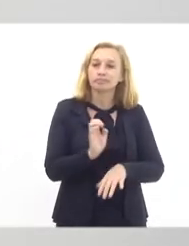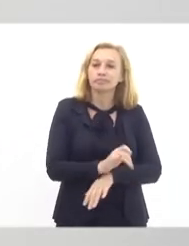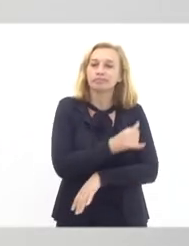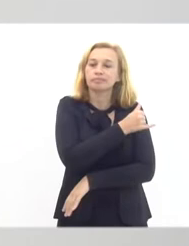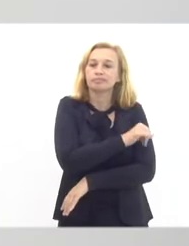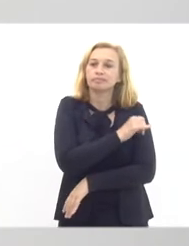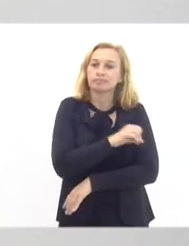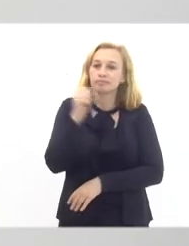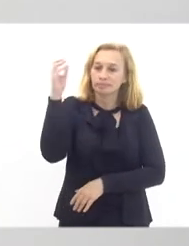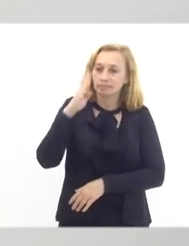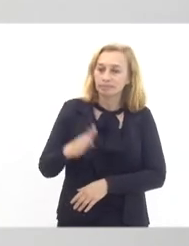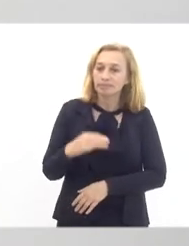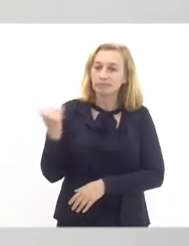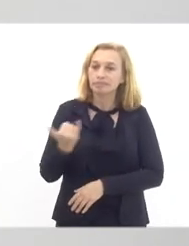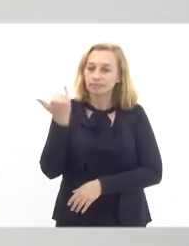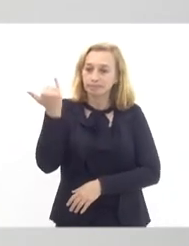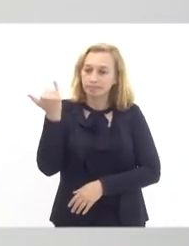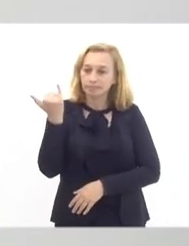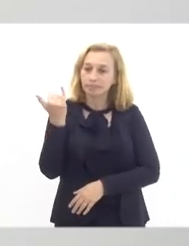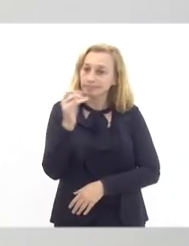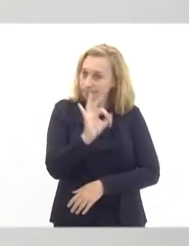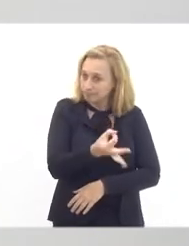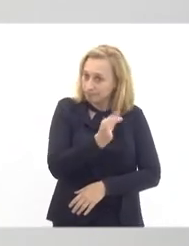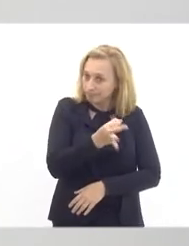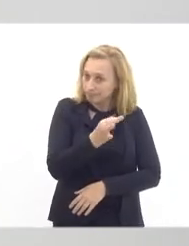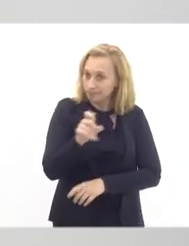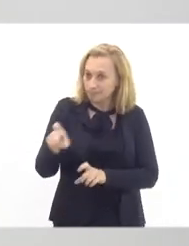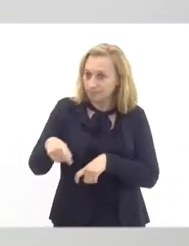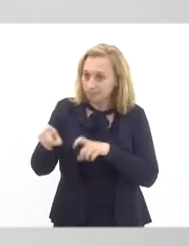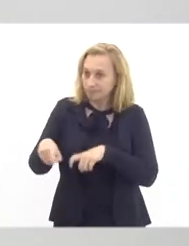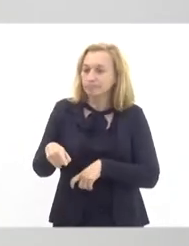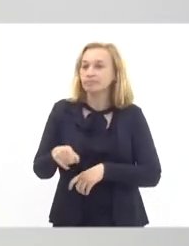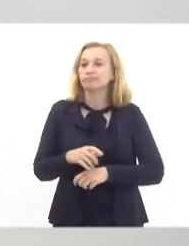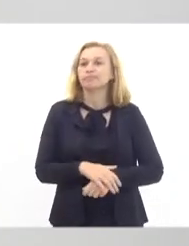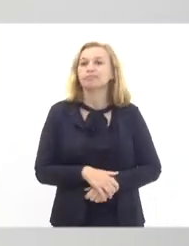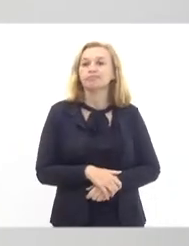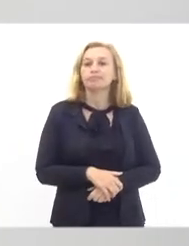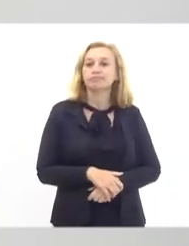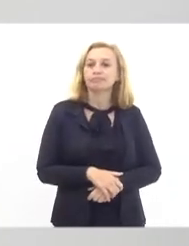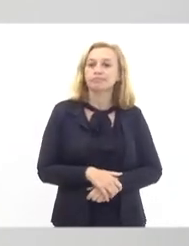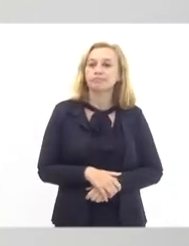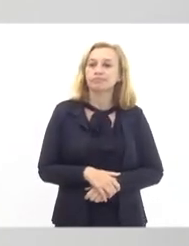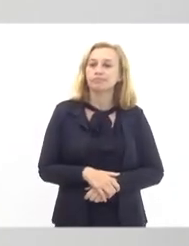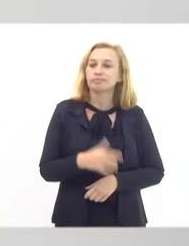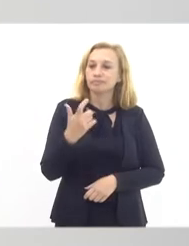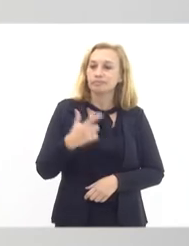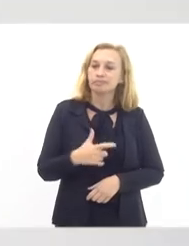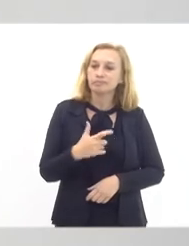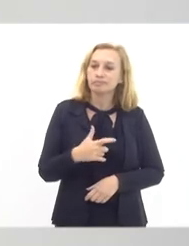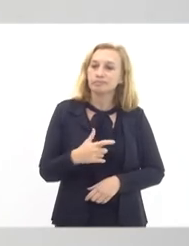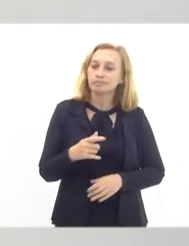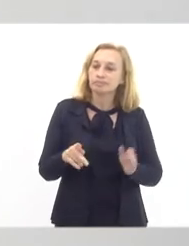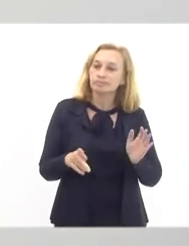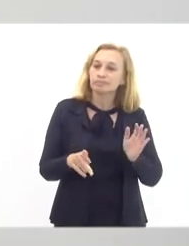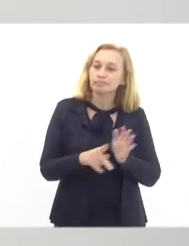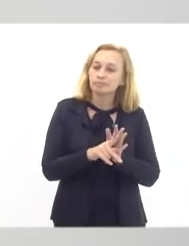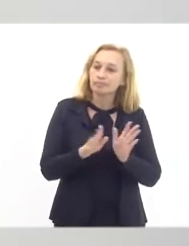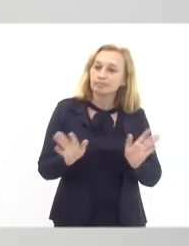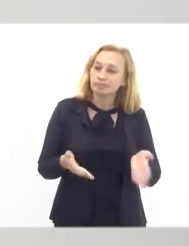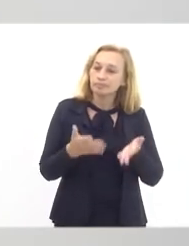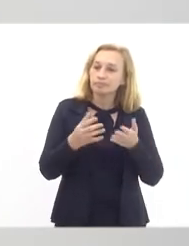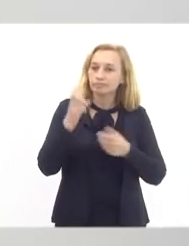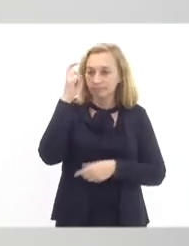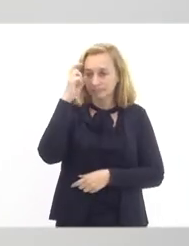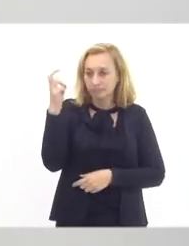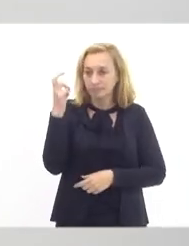Brasil, a importância vital da Fazenda Colubandê e de sermos ali tomados com projetos de iniciativas